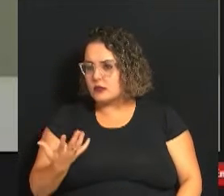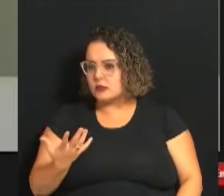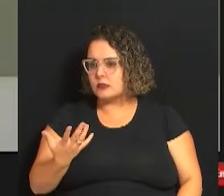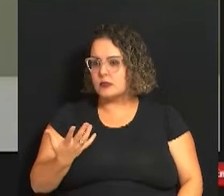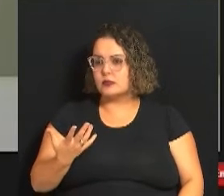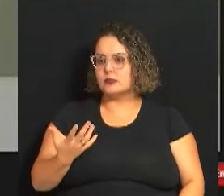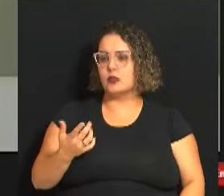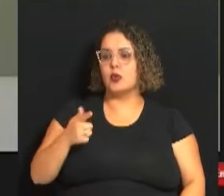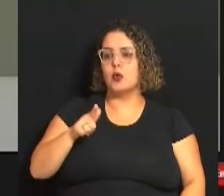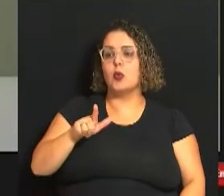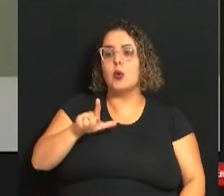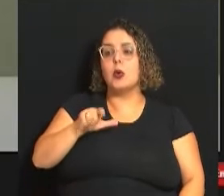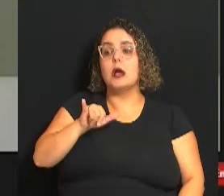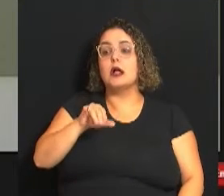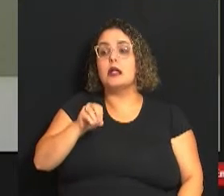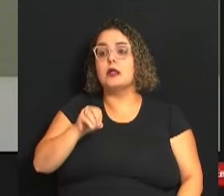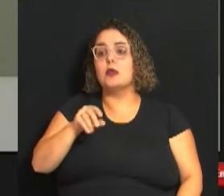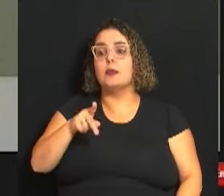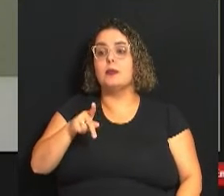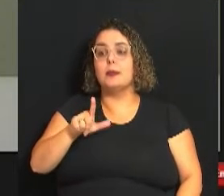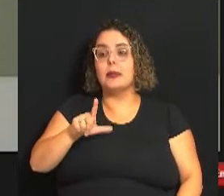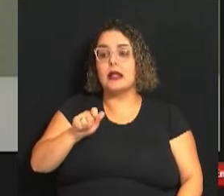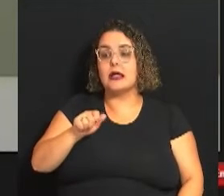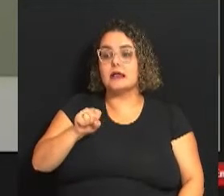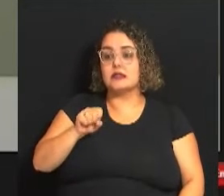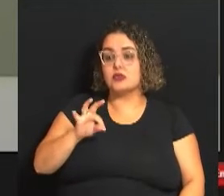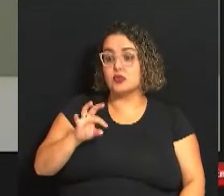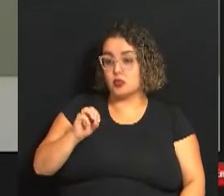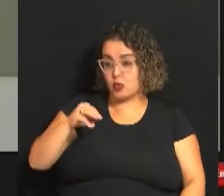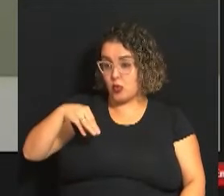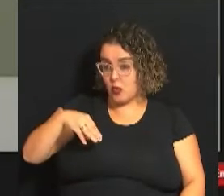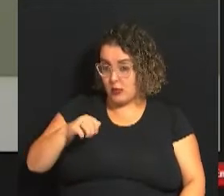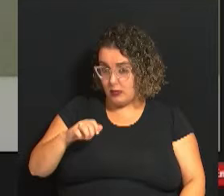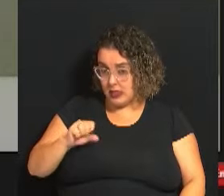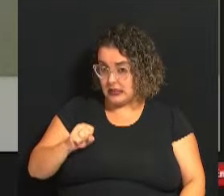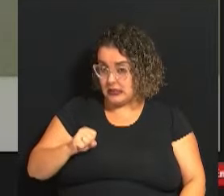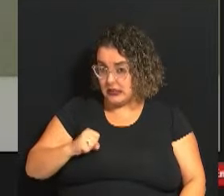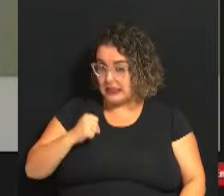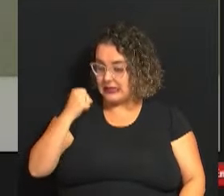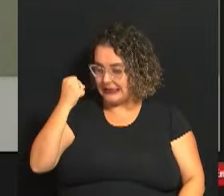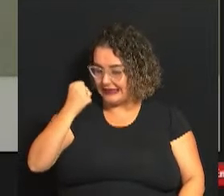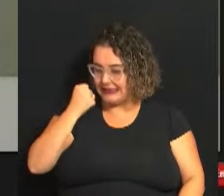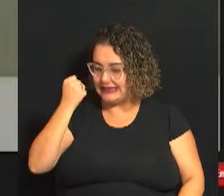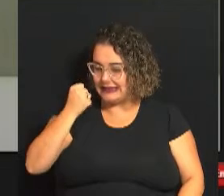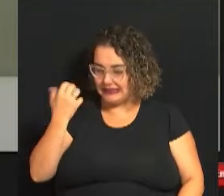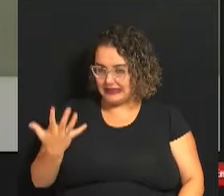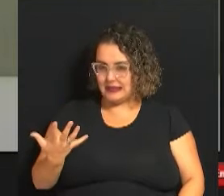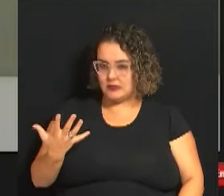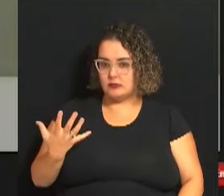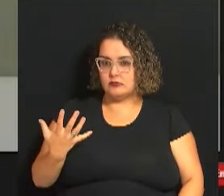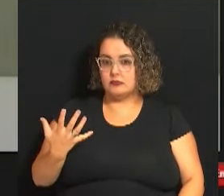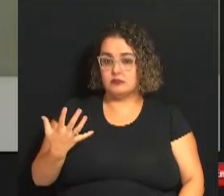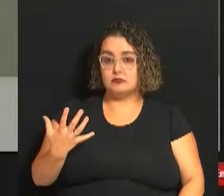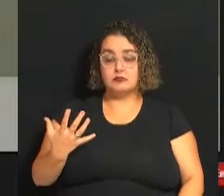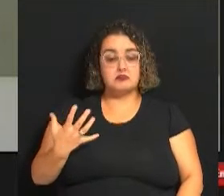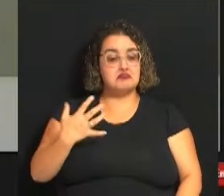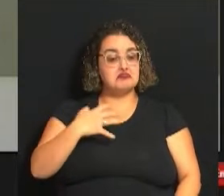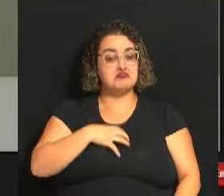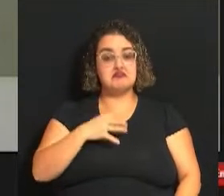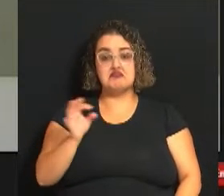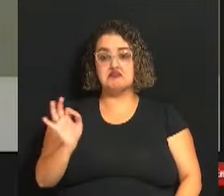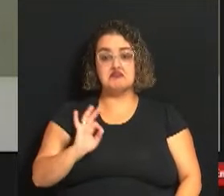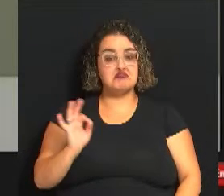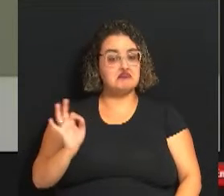glioblastomas, que são doença mais agressiva e cresce muito rápido, eles são altamente sintomáticos. O paciente